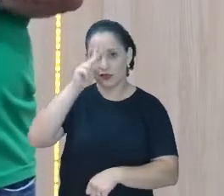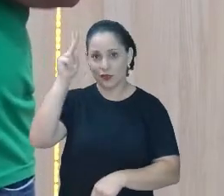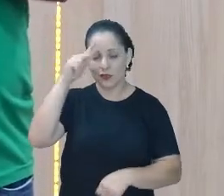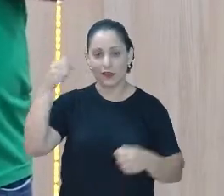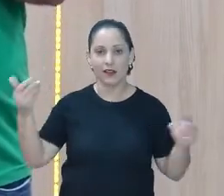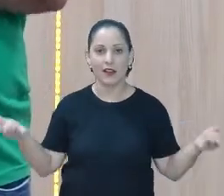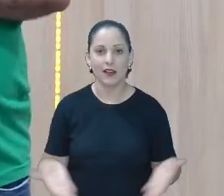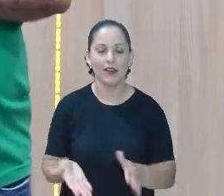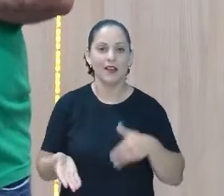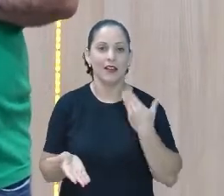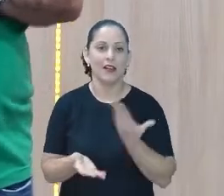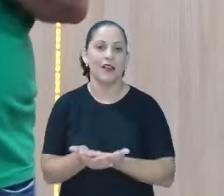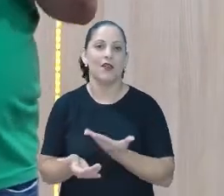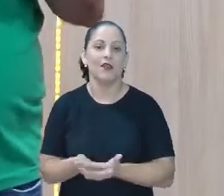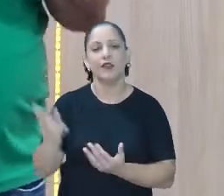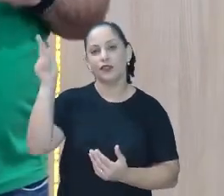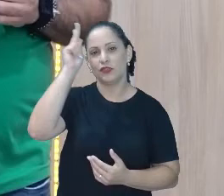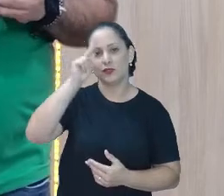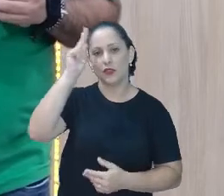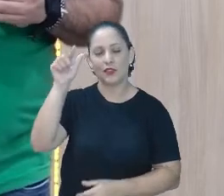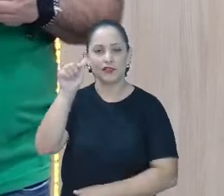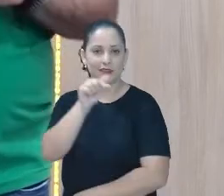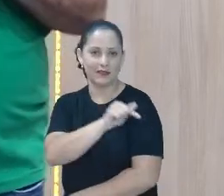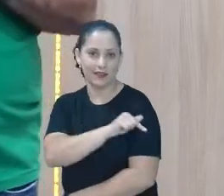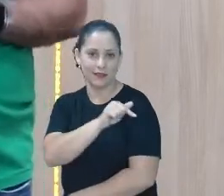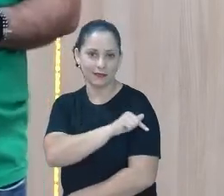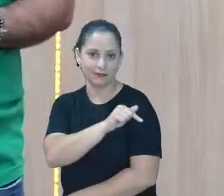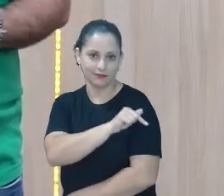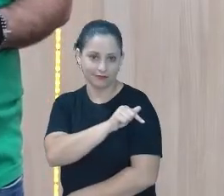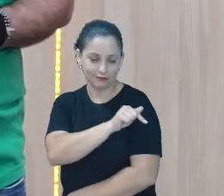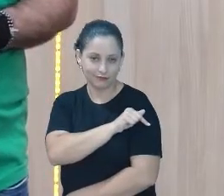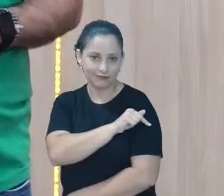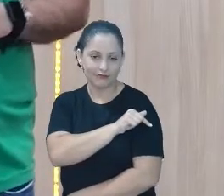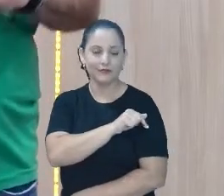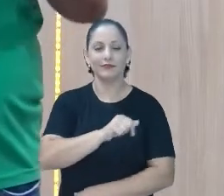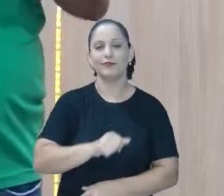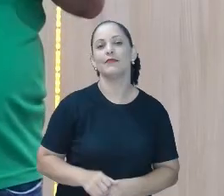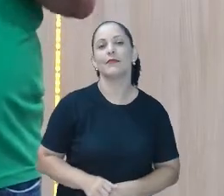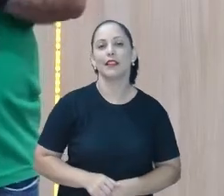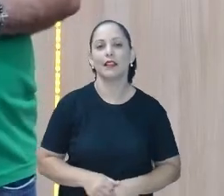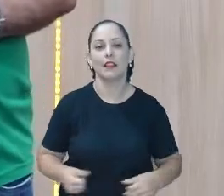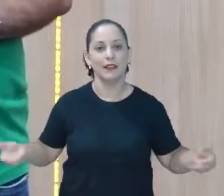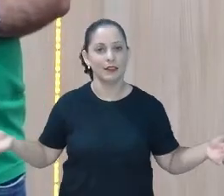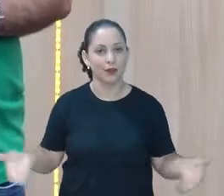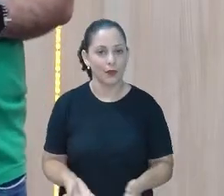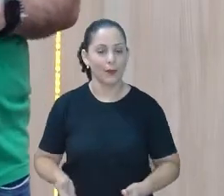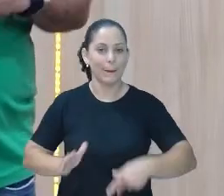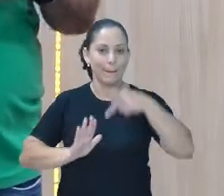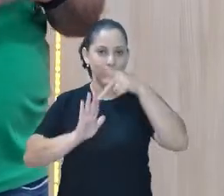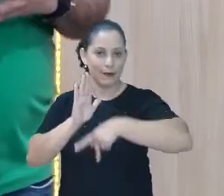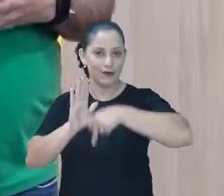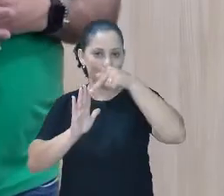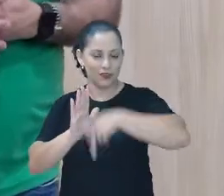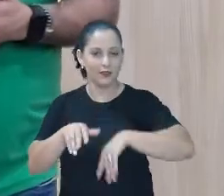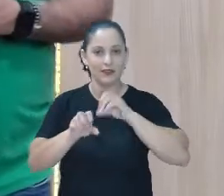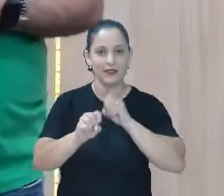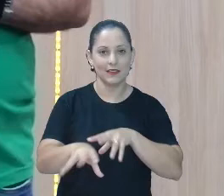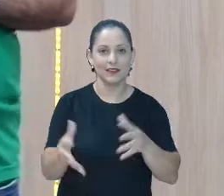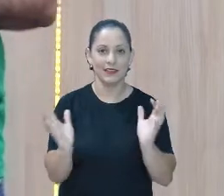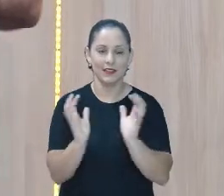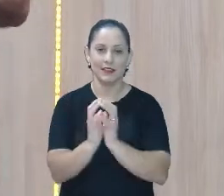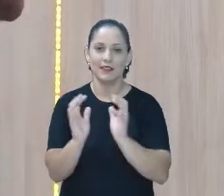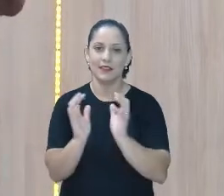de História para as turmas do 7º ano do Ensino Fundamental, por meio aqui do projeto Educa